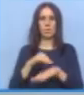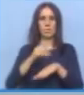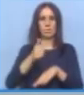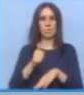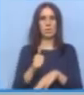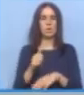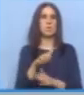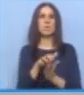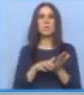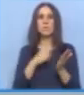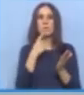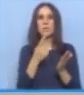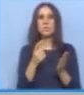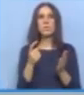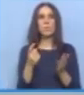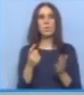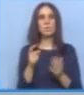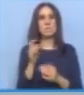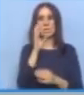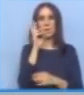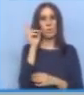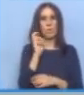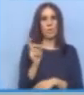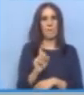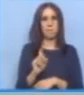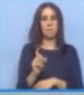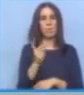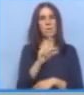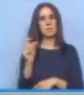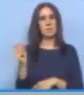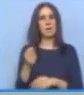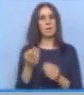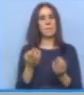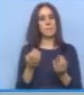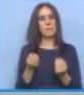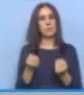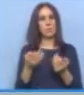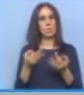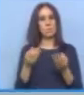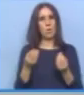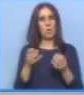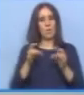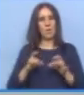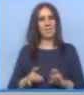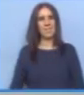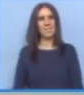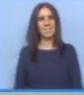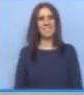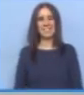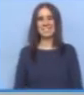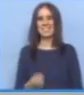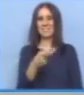àquilo que diz o texto também, quando não vos ouvirem, ao sair de lá, sacudi o pó dos vossos pés. Frase interessante